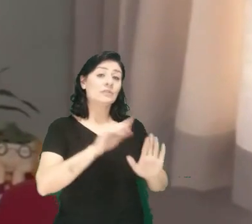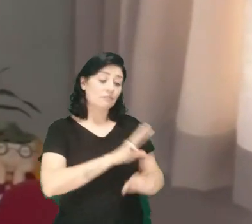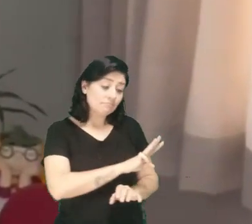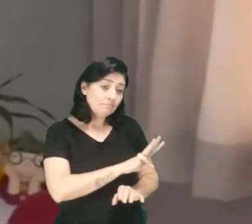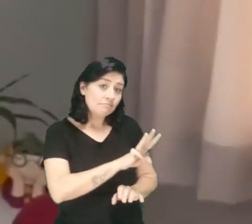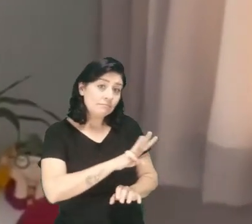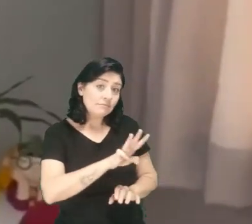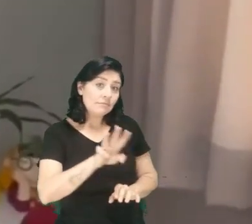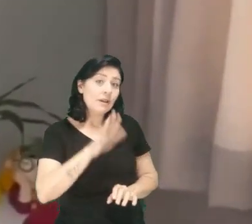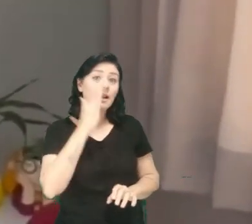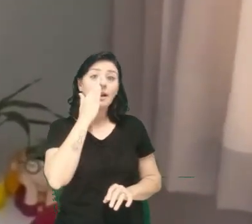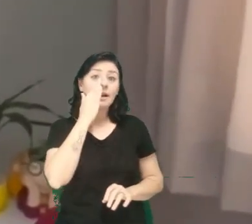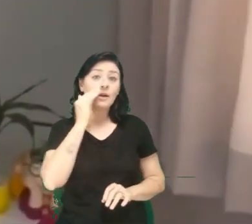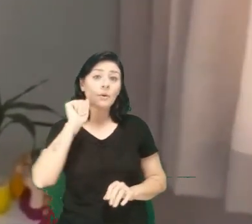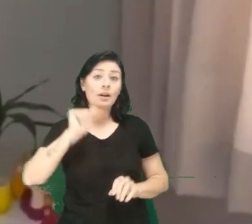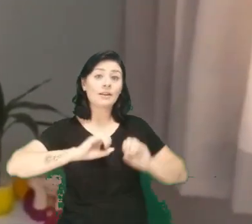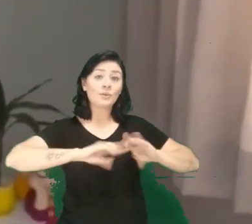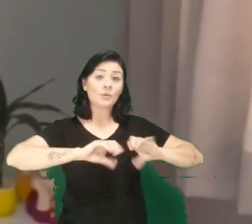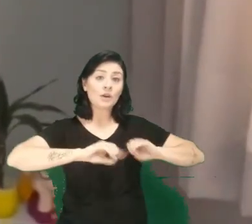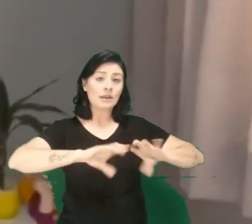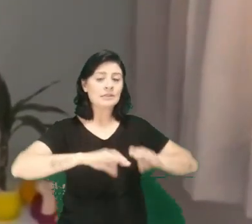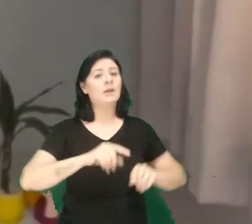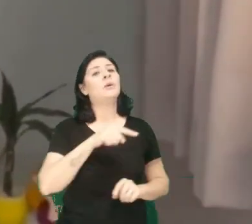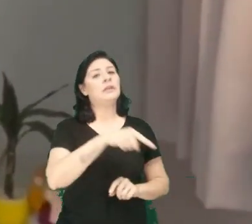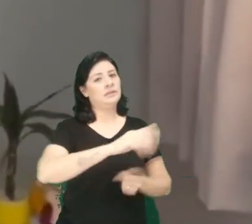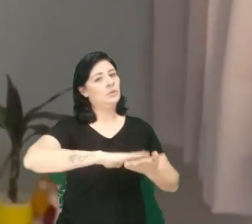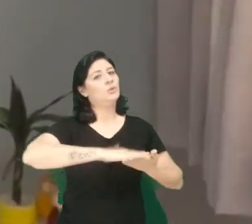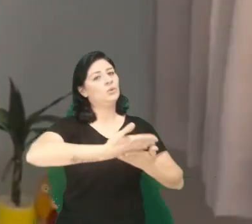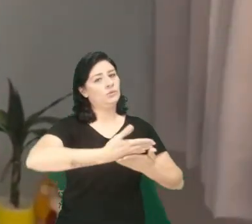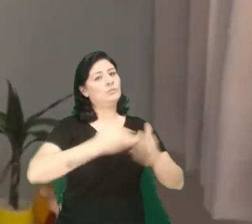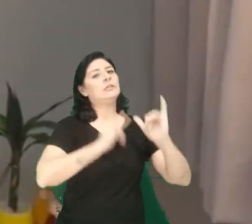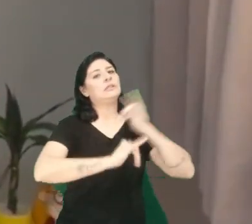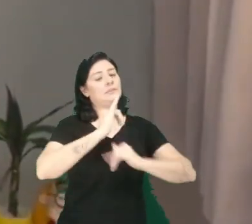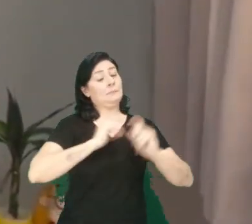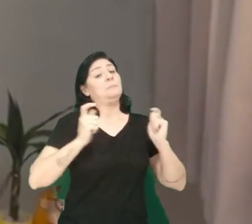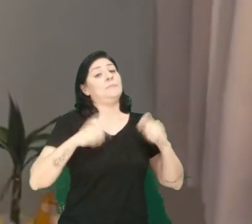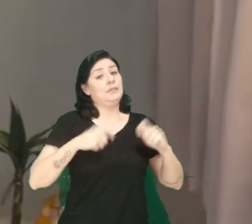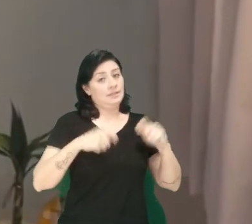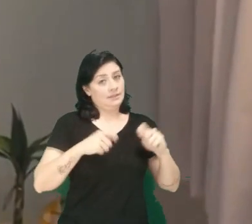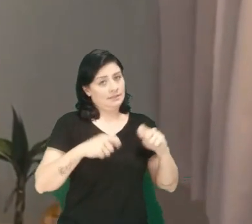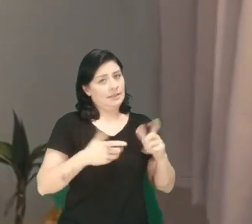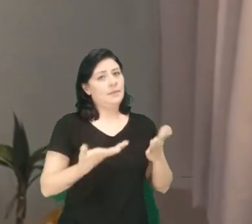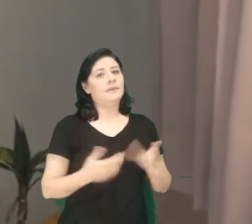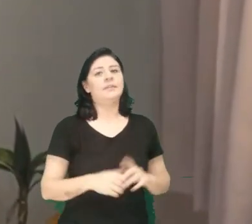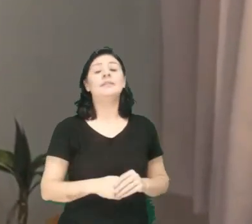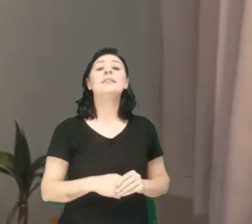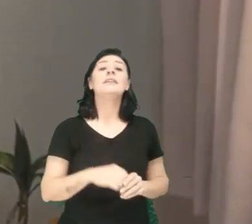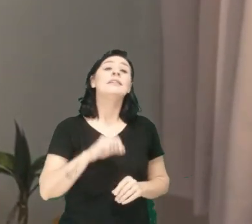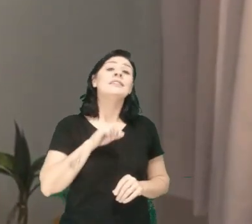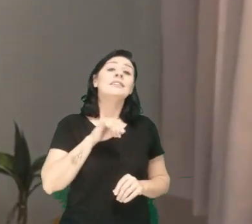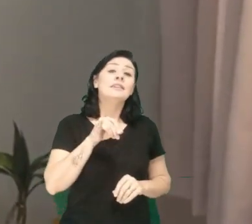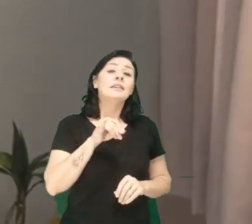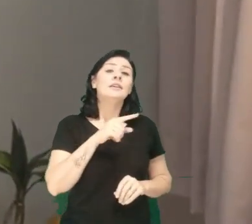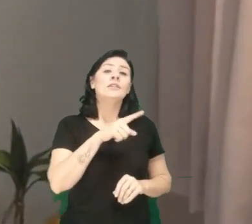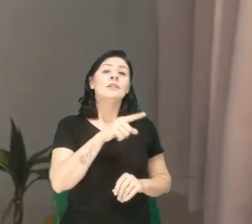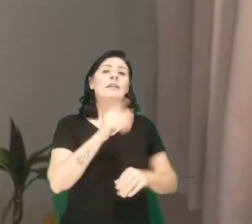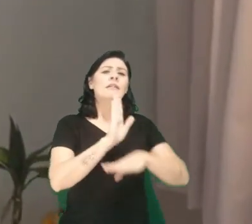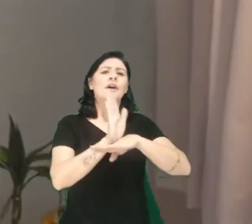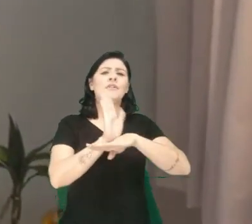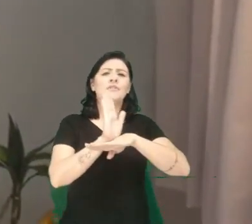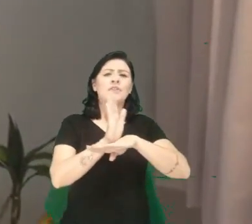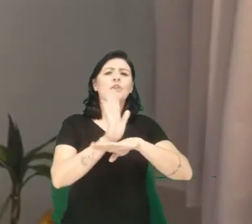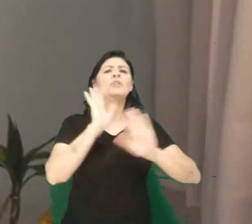Educação Araucária, você precisa ter a internet no notebook. Caso você venha utilizar algum vídeo